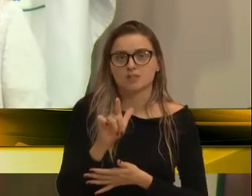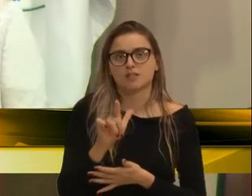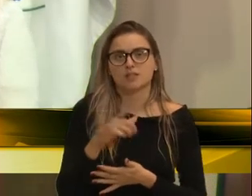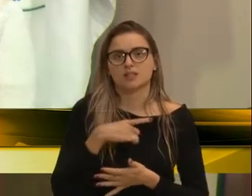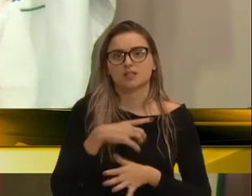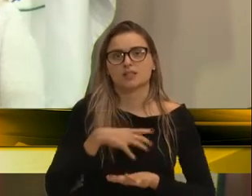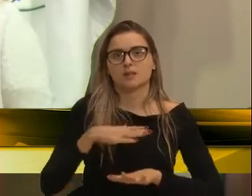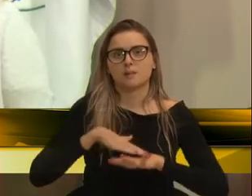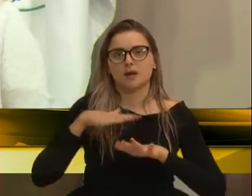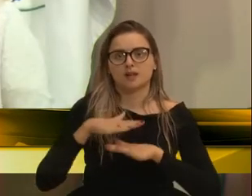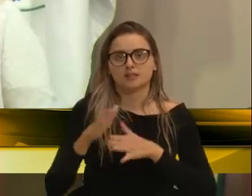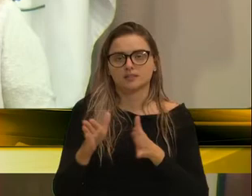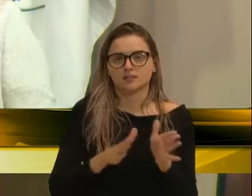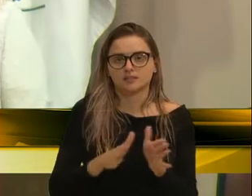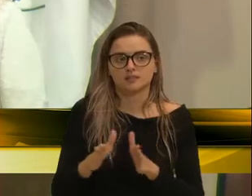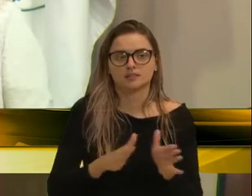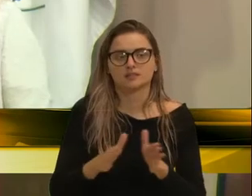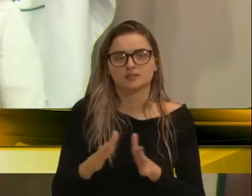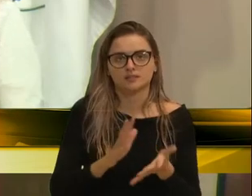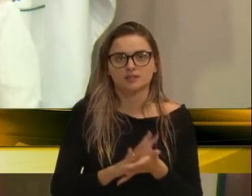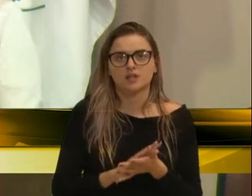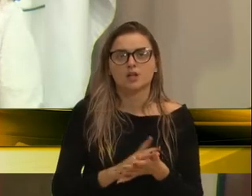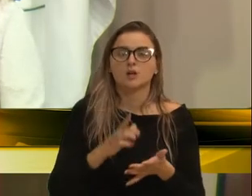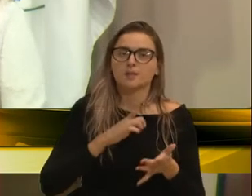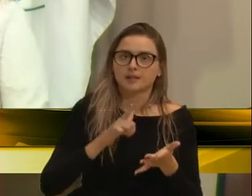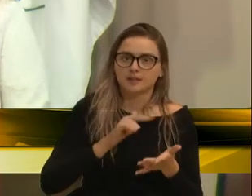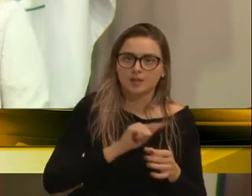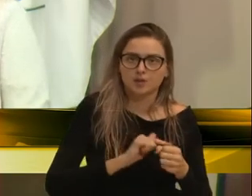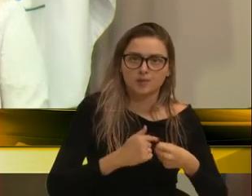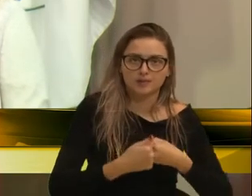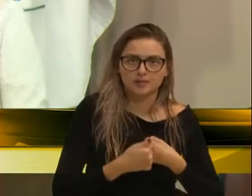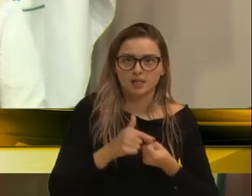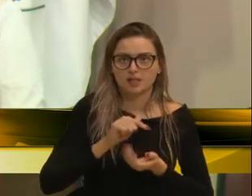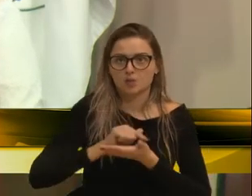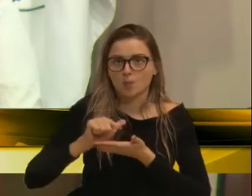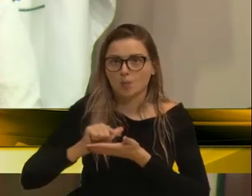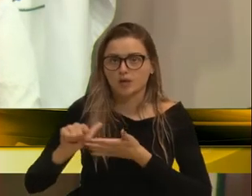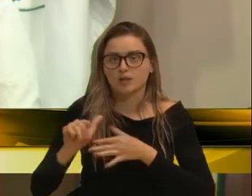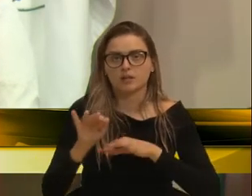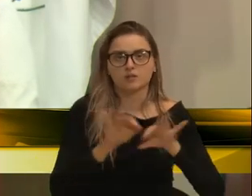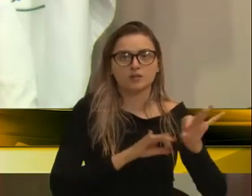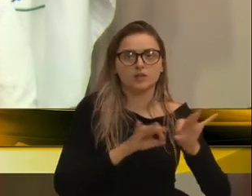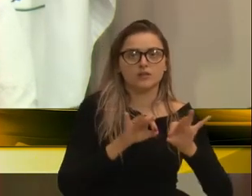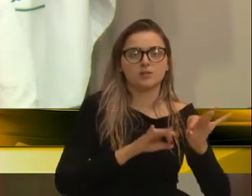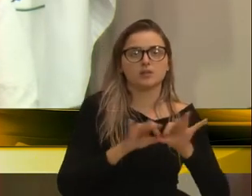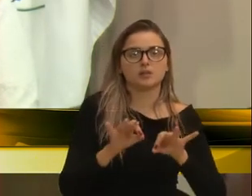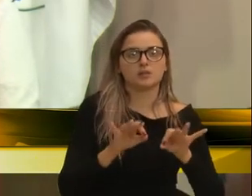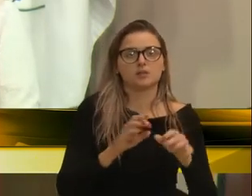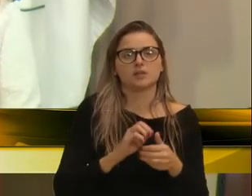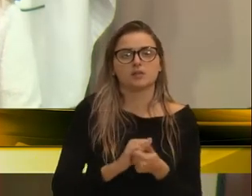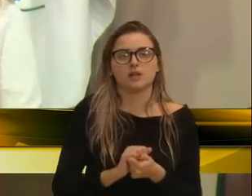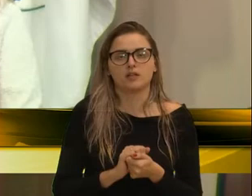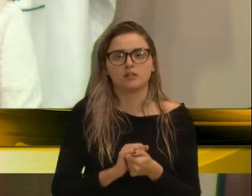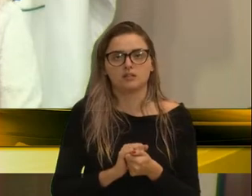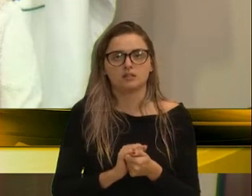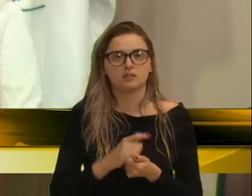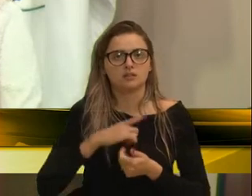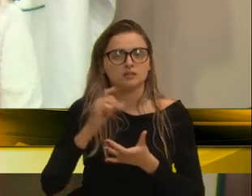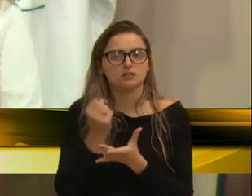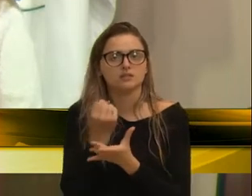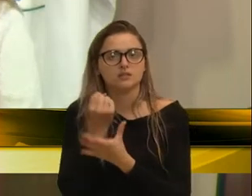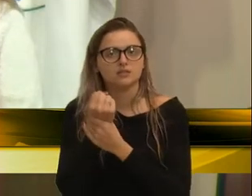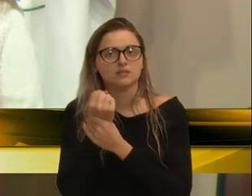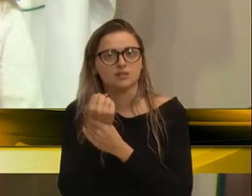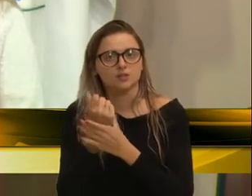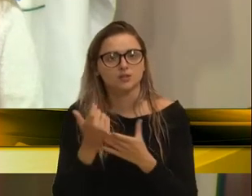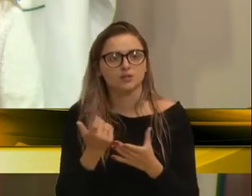fato, a gente tenha uma cidade limpa, organizada e segura, a